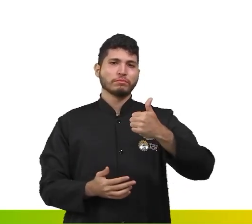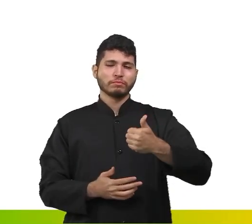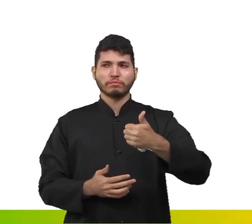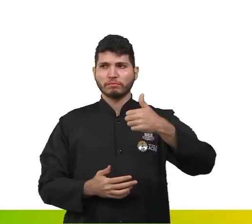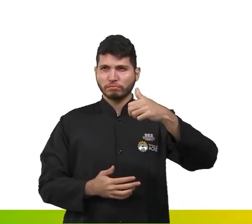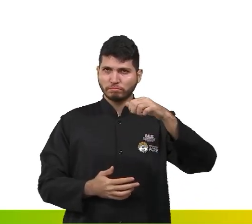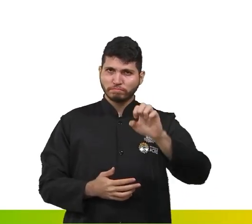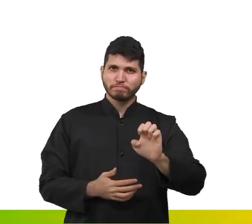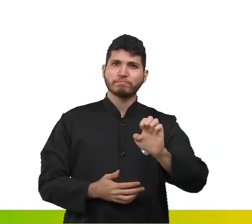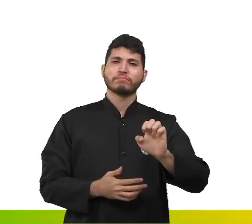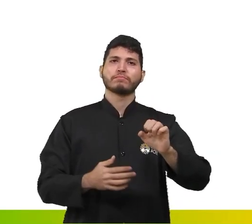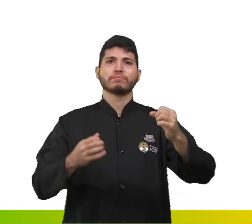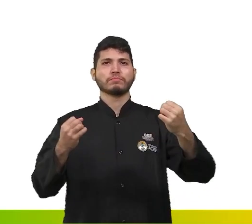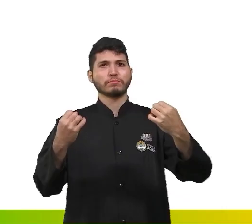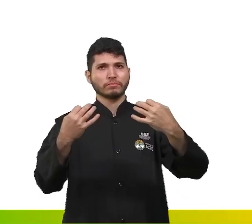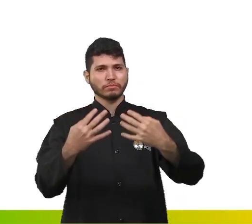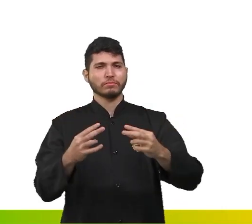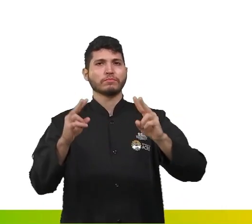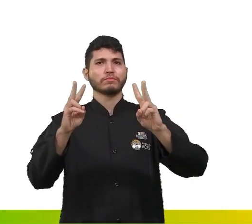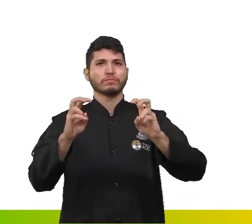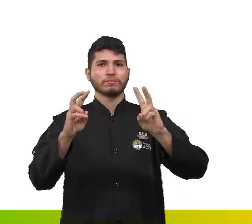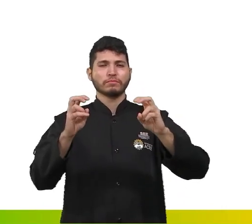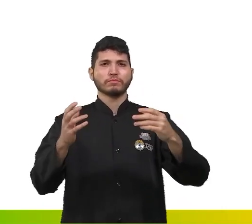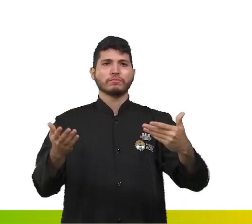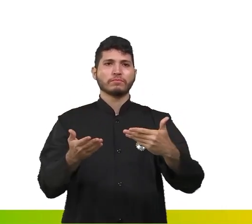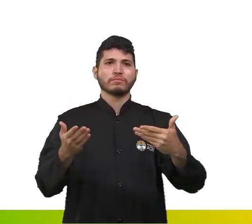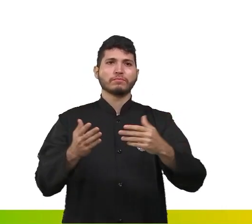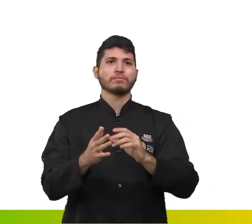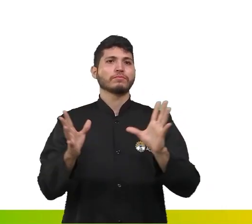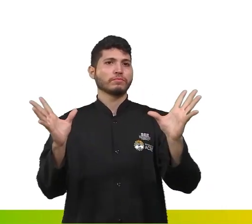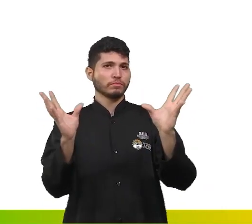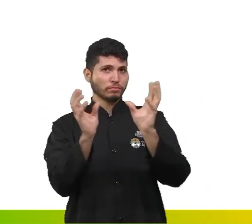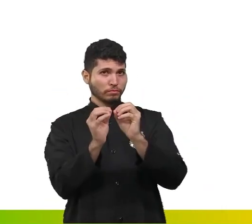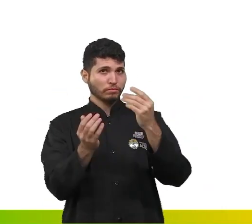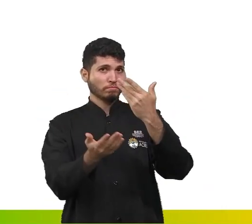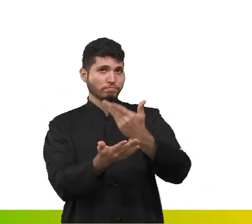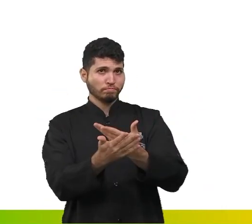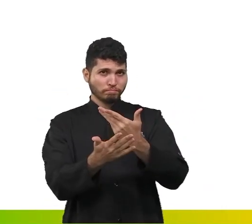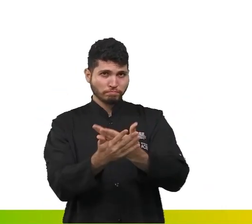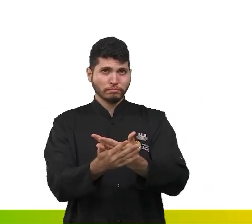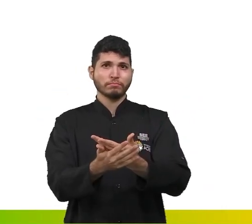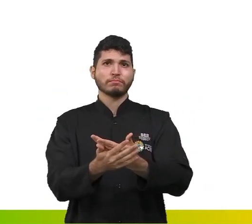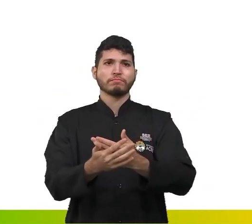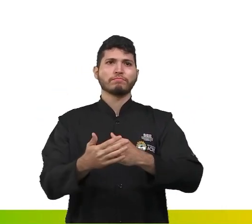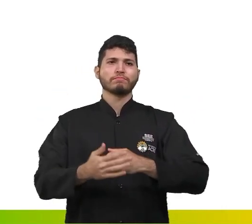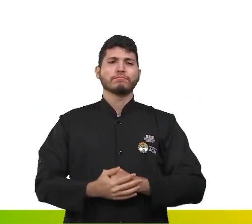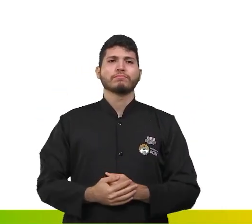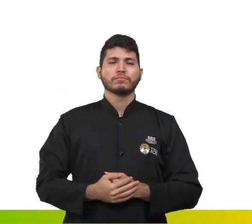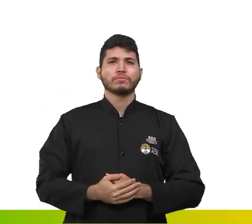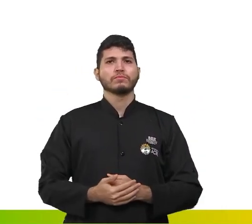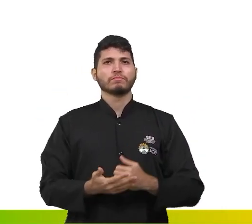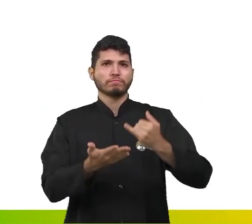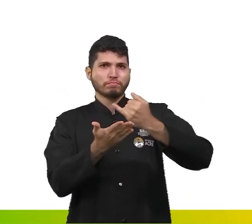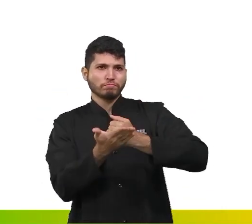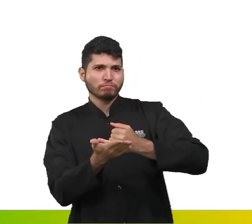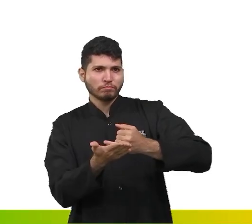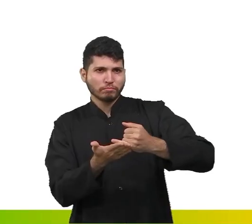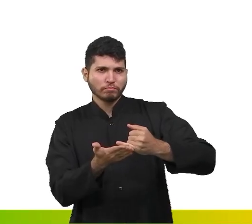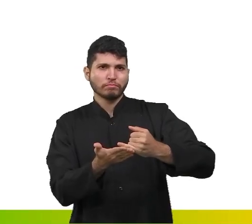uma questão mesmo para falar desse assunto. Resumidamente, a nossa aula, nós fizemos uma introdução